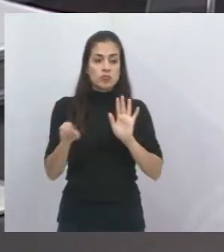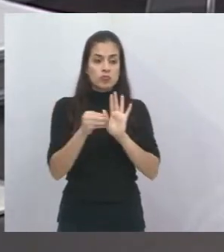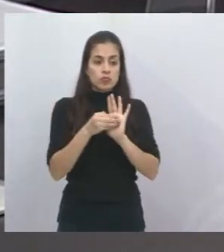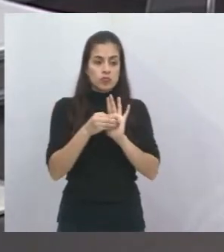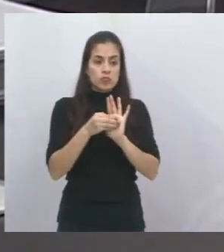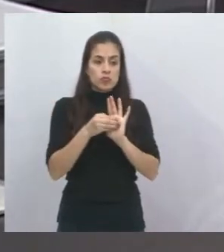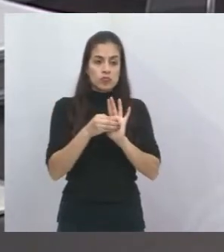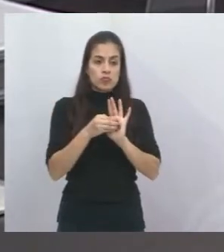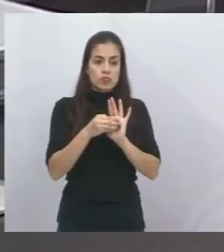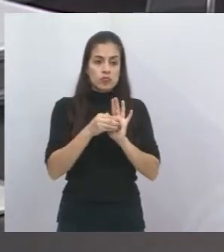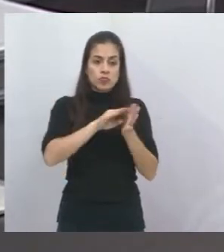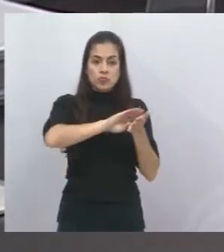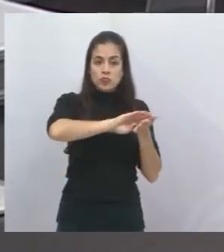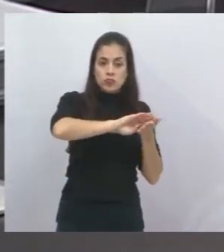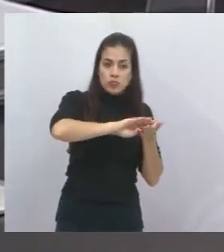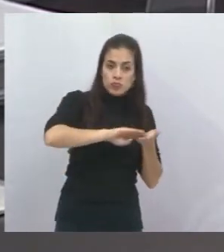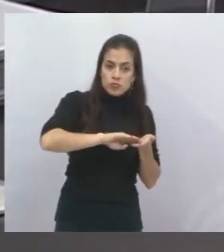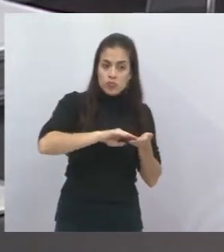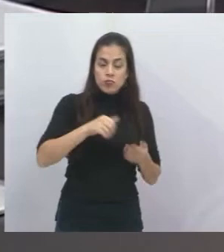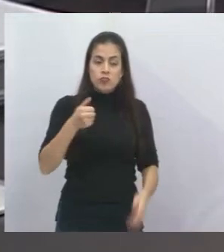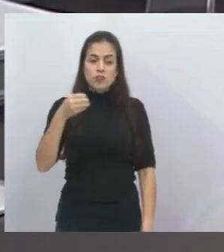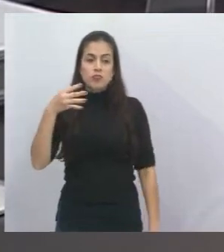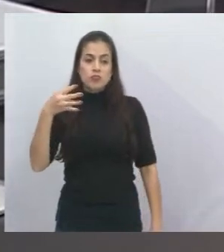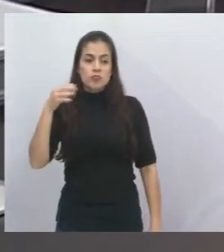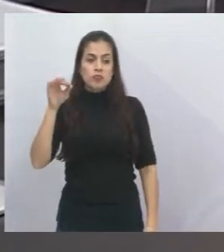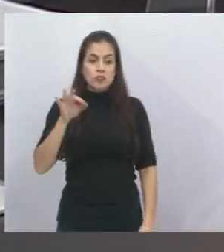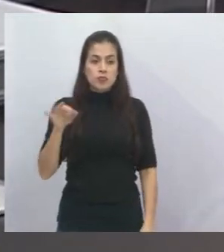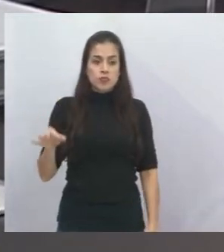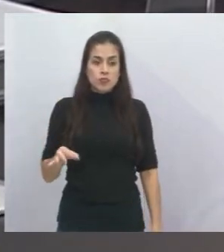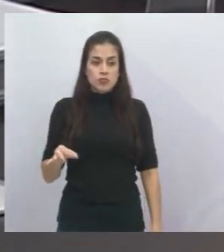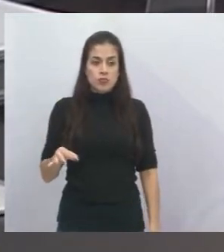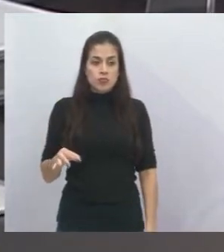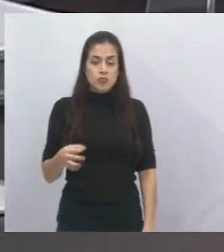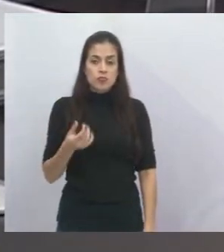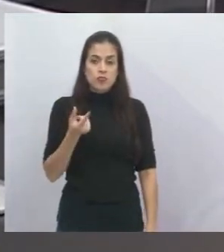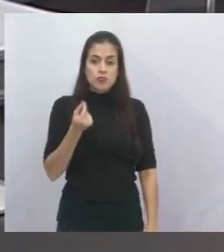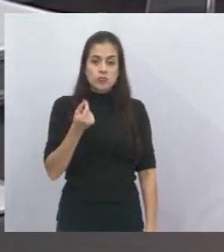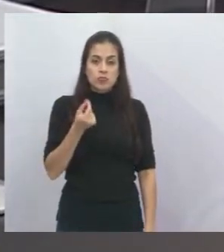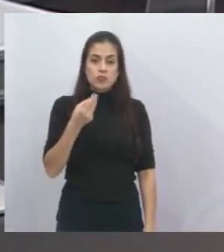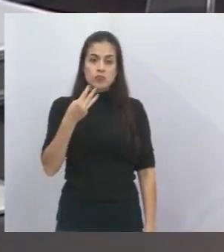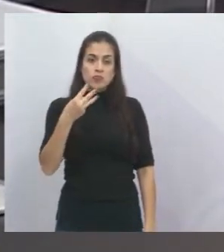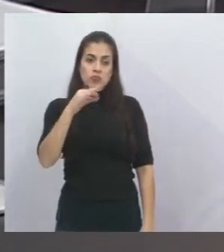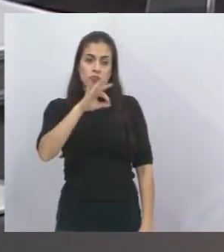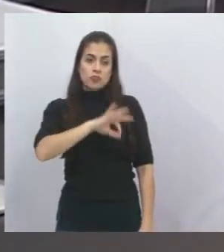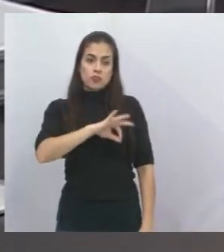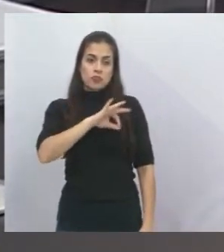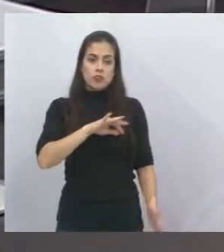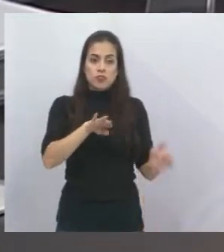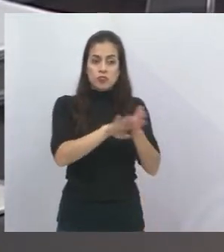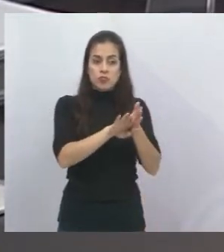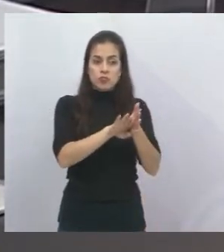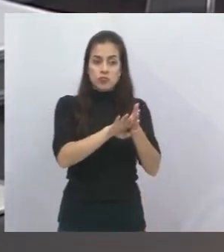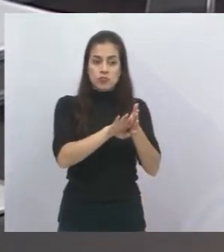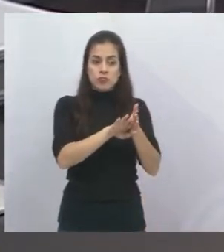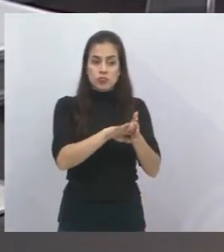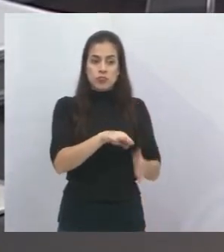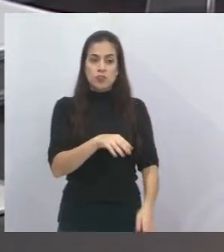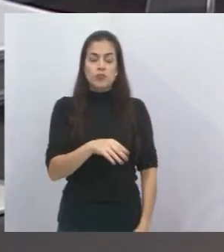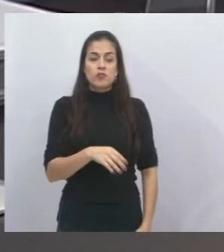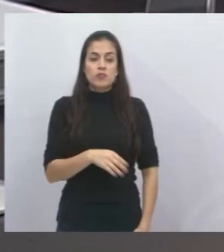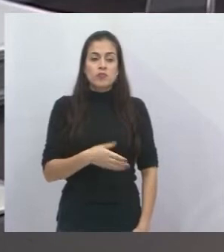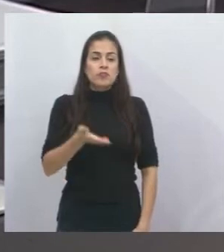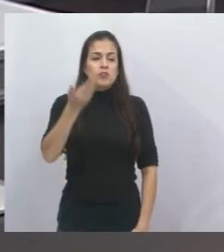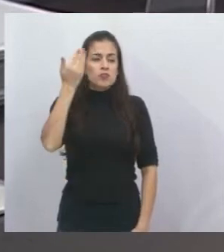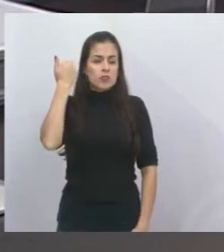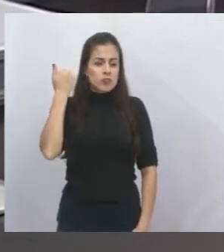deixa estabelecida a retirada da alíquota de contribuição de 14% para quem recebe até 3 salários mínimos. Lembrando que o início do projeto era 1 salário